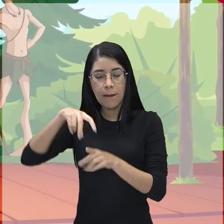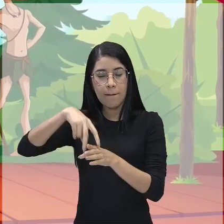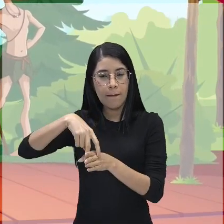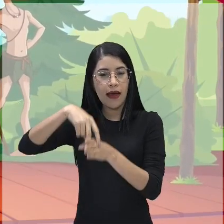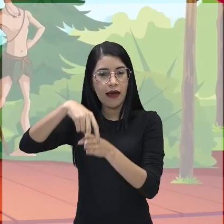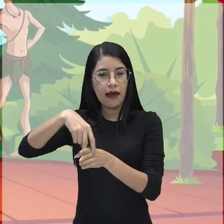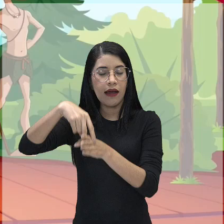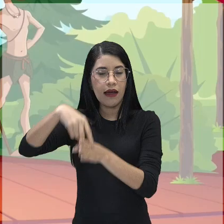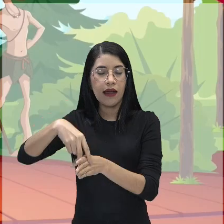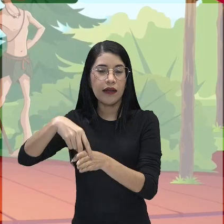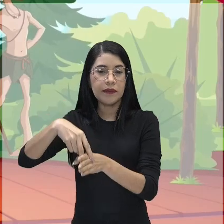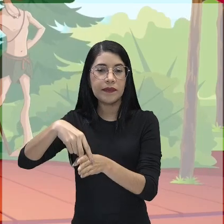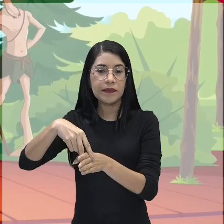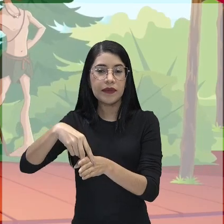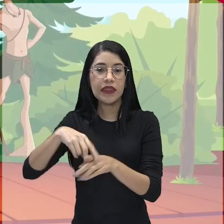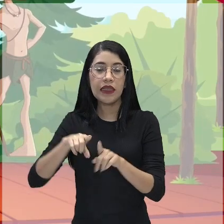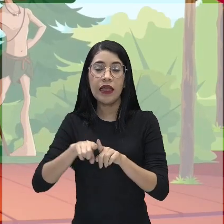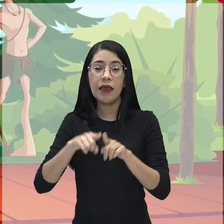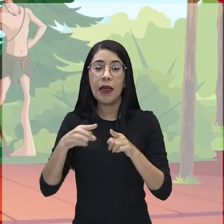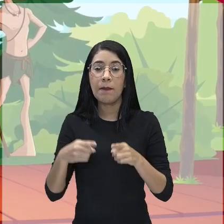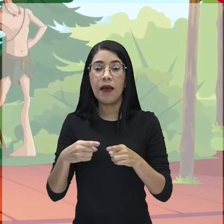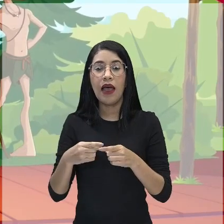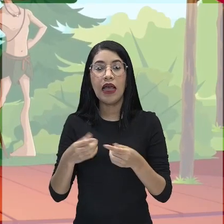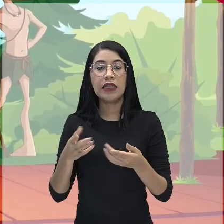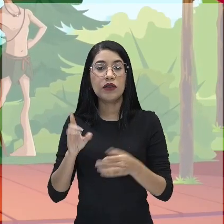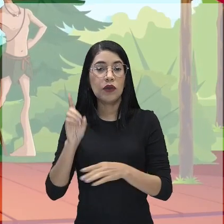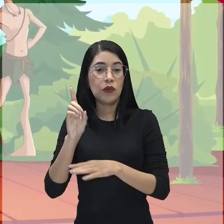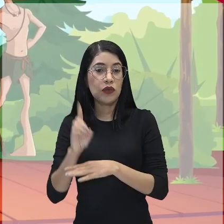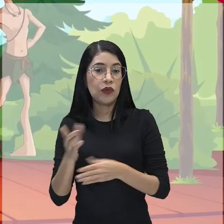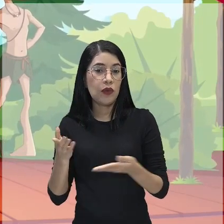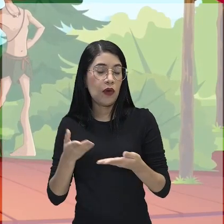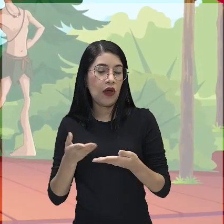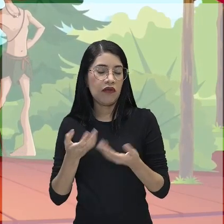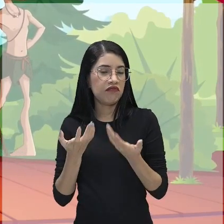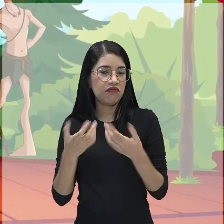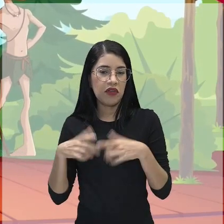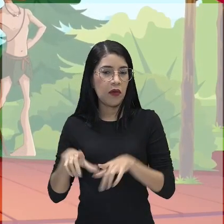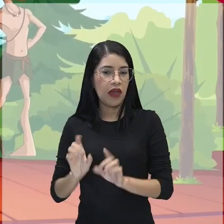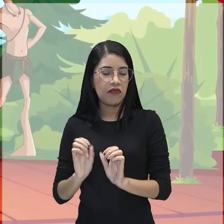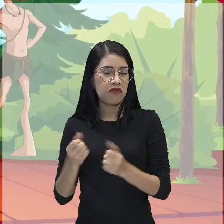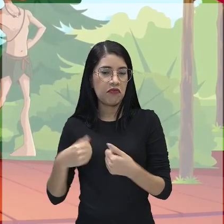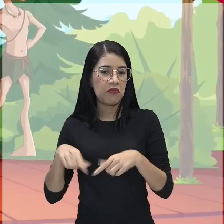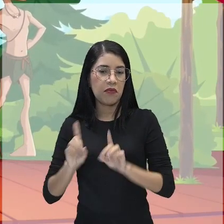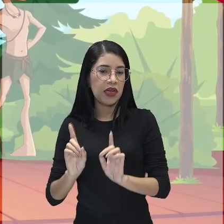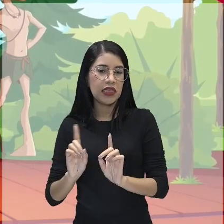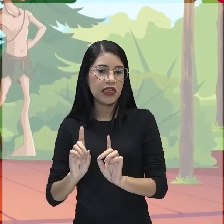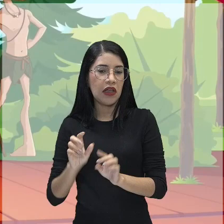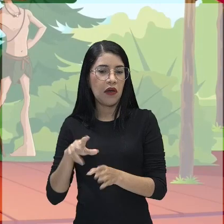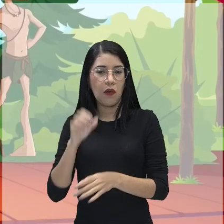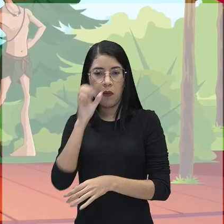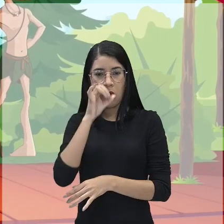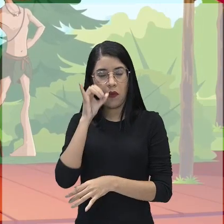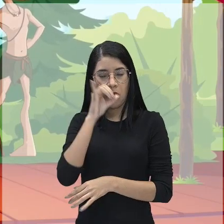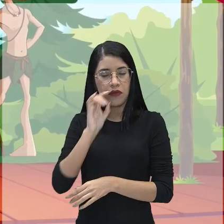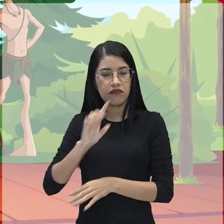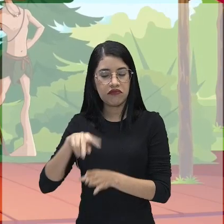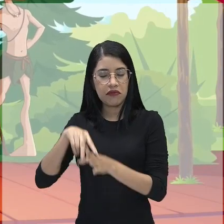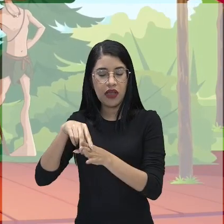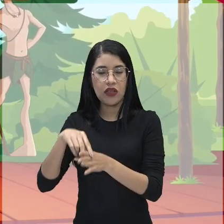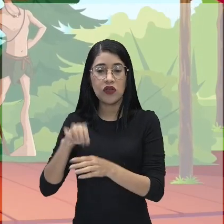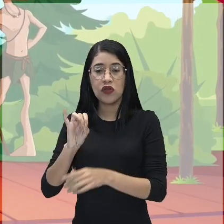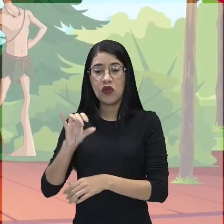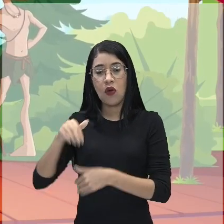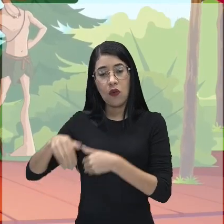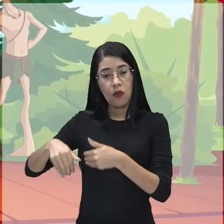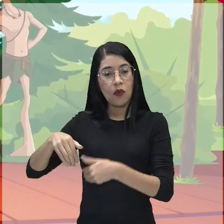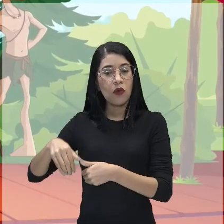queixada, não é verdade? Só que aí esse diretor dessa cena disse, não precisa colocar o porco do mato, deixa só o curupira, que